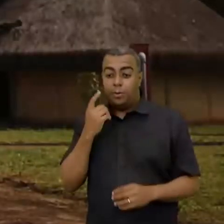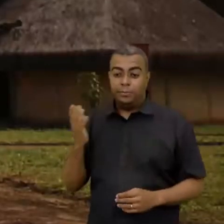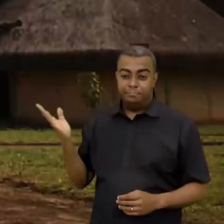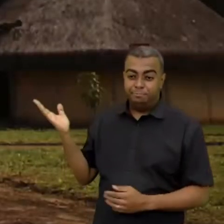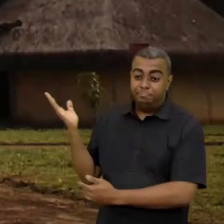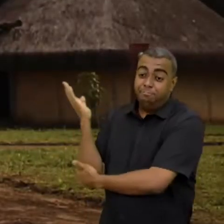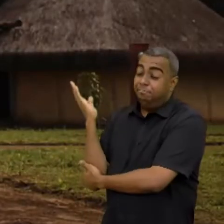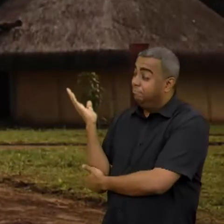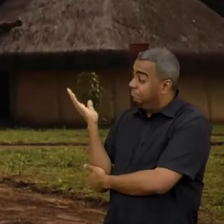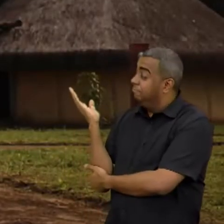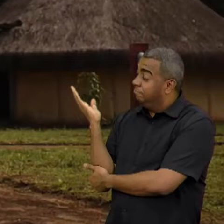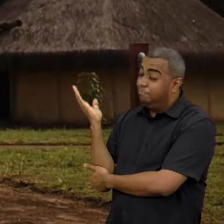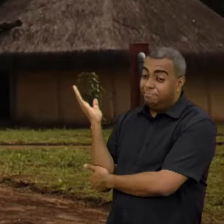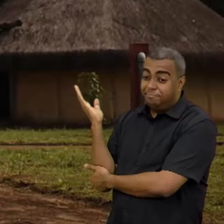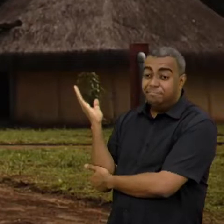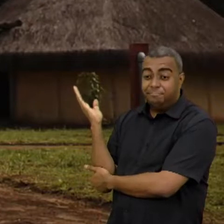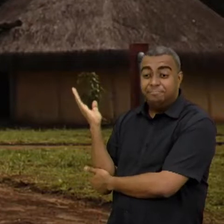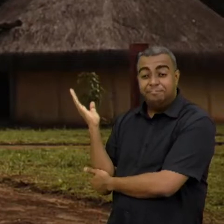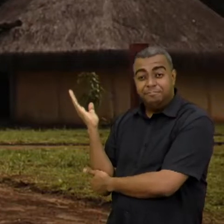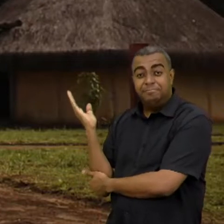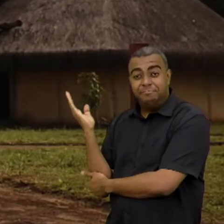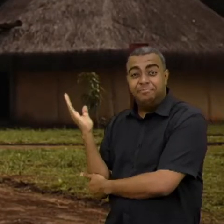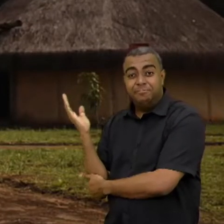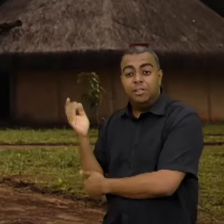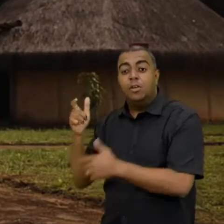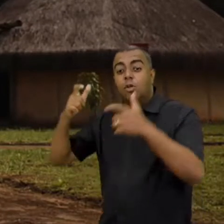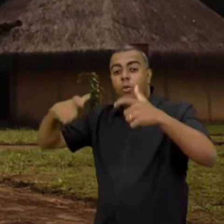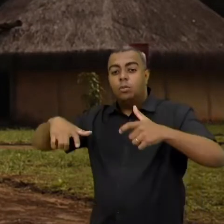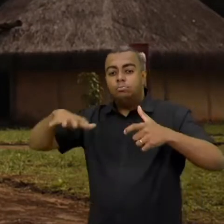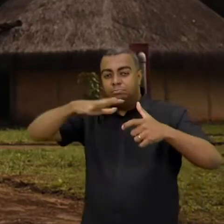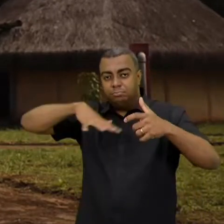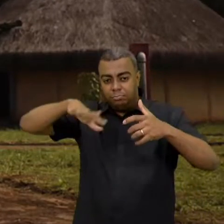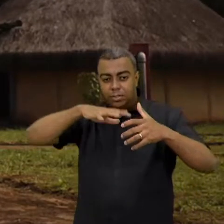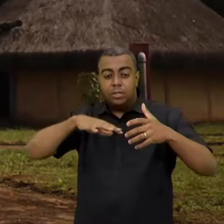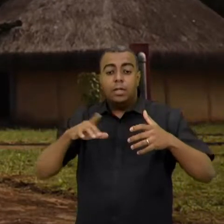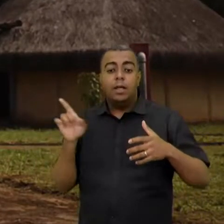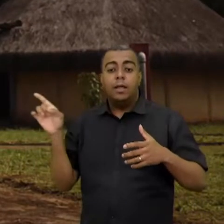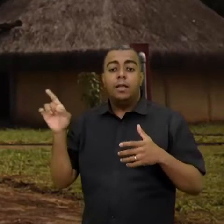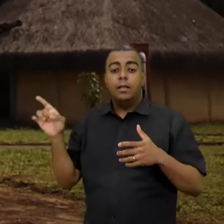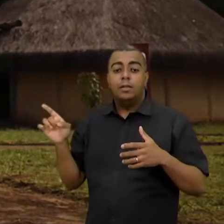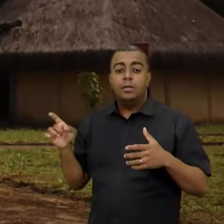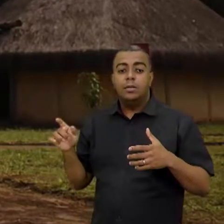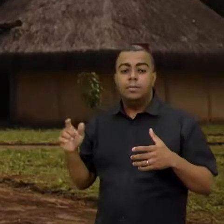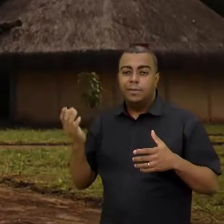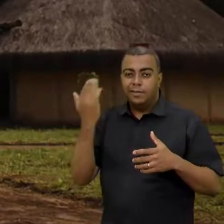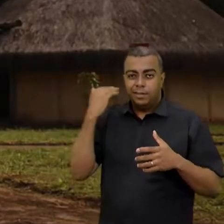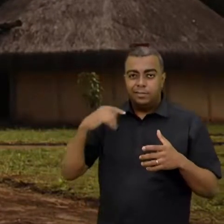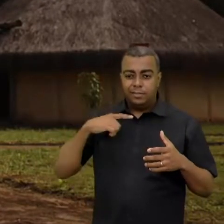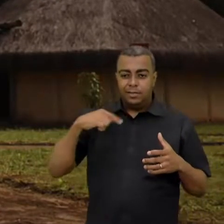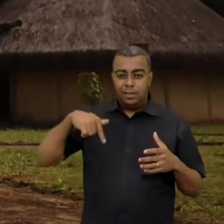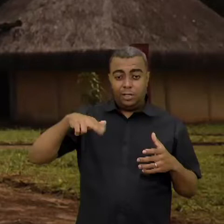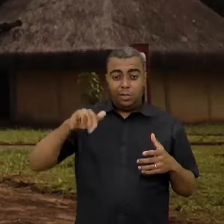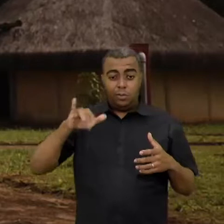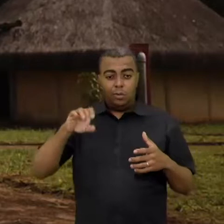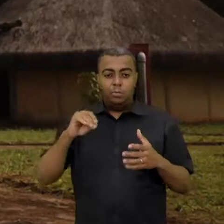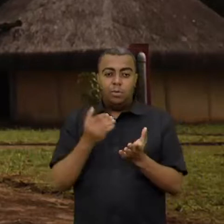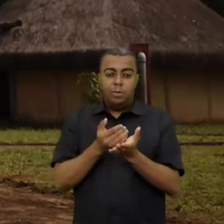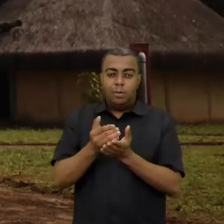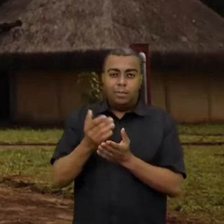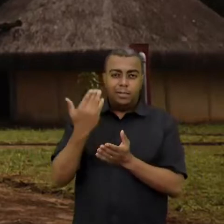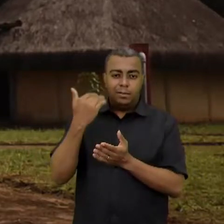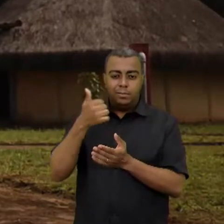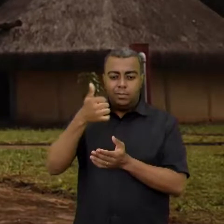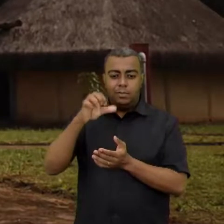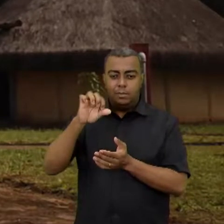bonito. É uma réplica de um quilombo, né? Uma sede administrativa. E aí tem a história que eu acabei de contar aqui, né? Que na década de